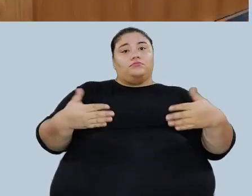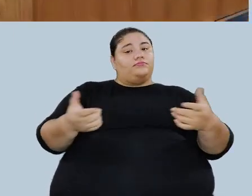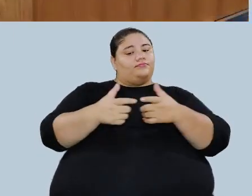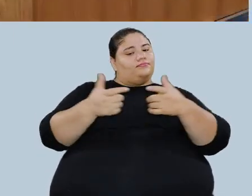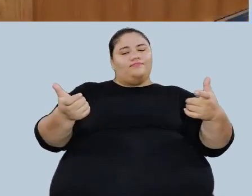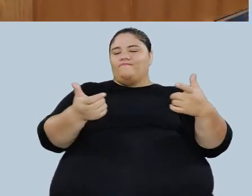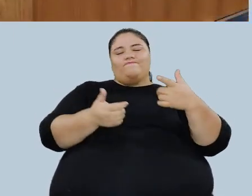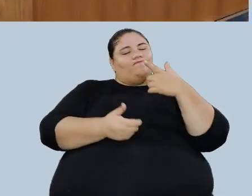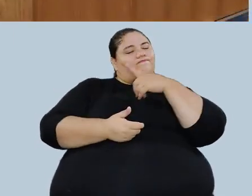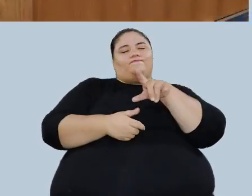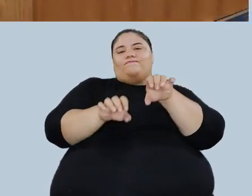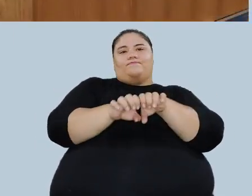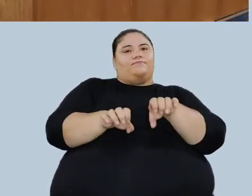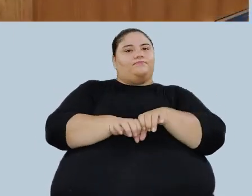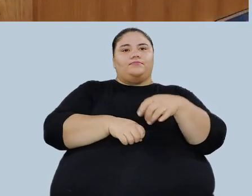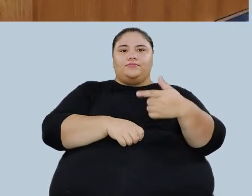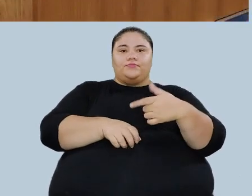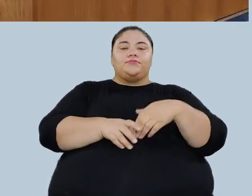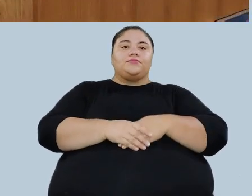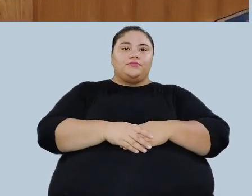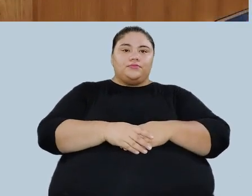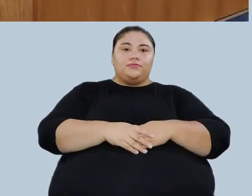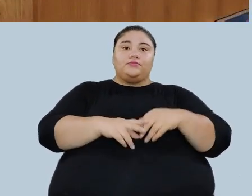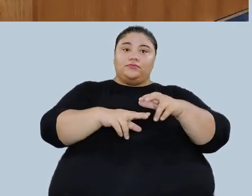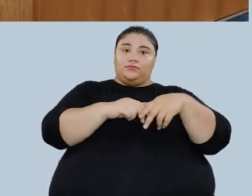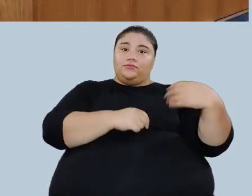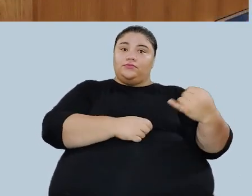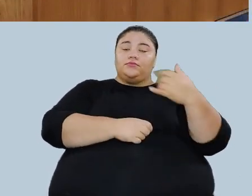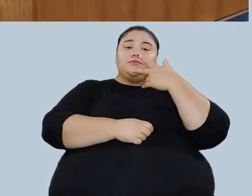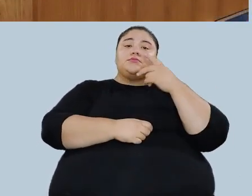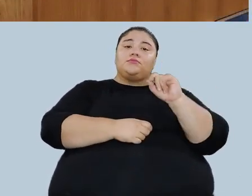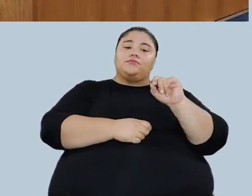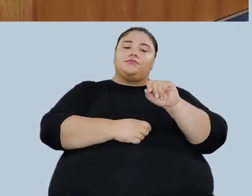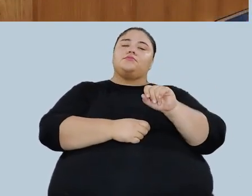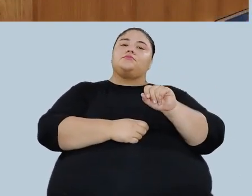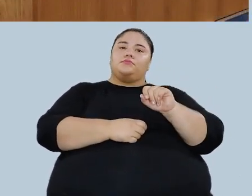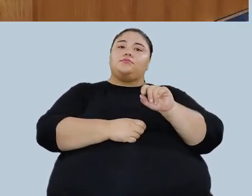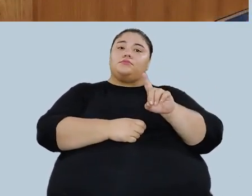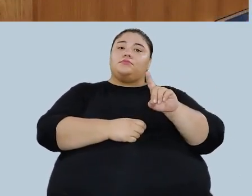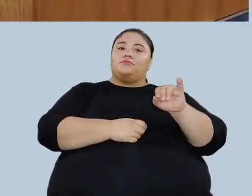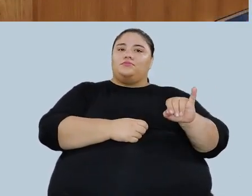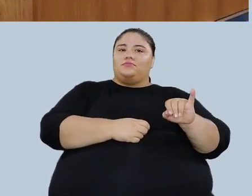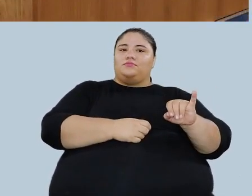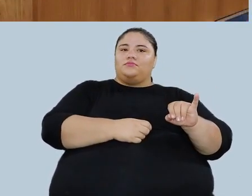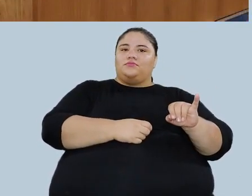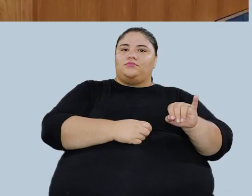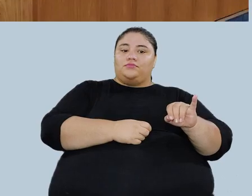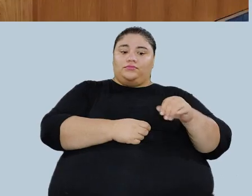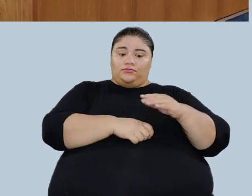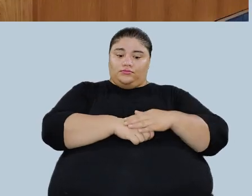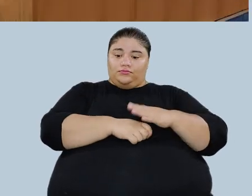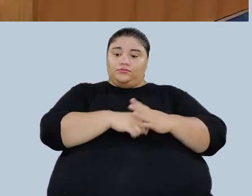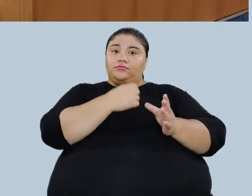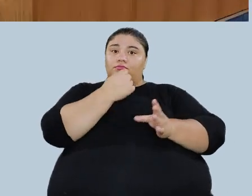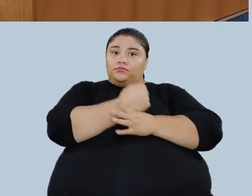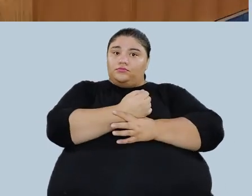maioria não tem estrutura, não tem condição. Então, por isso que é importantíssima essa DI, por essa parte final, desde que garantido o sigilo